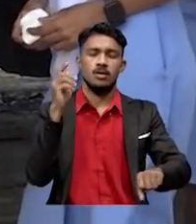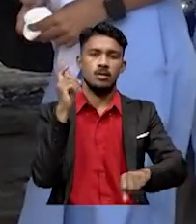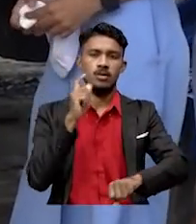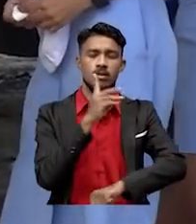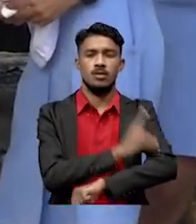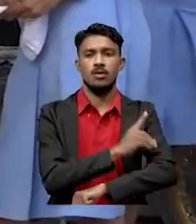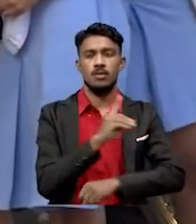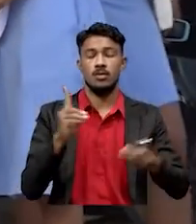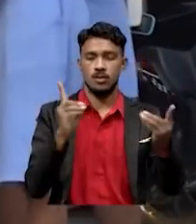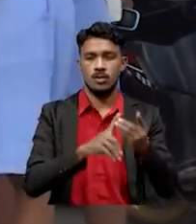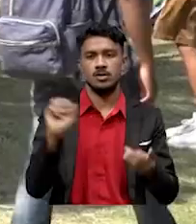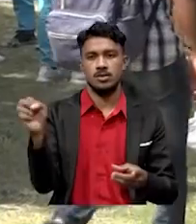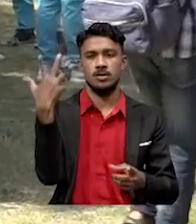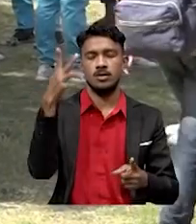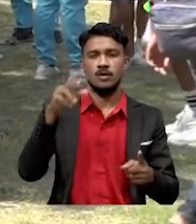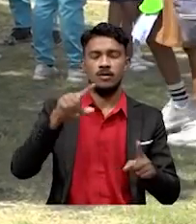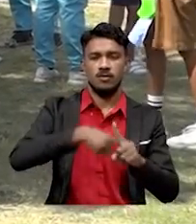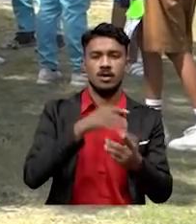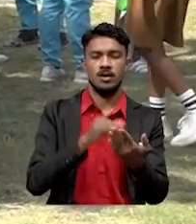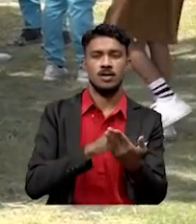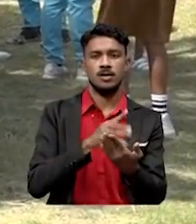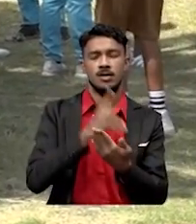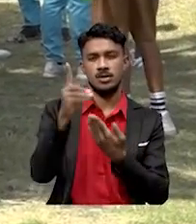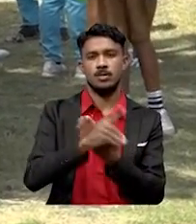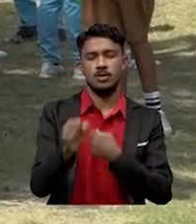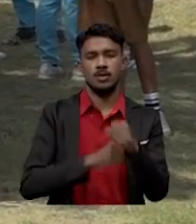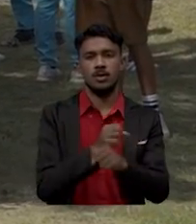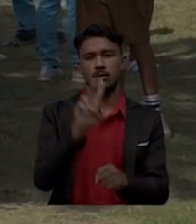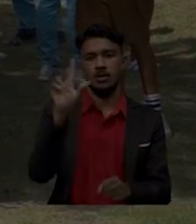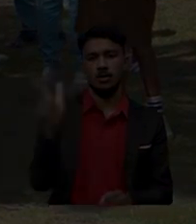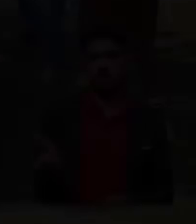Sanusin Lima, fulan dezembro tina ringrua, rua Nurusin Ida. Adere Tsimenis, GMN.